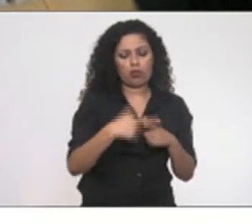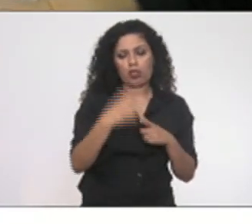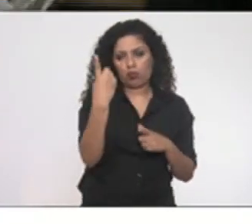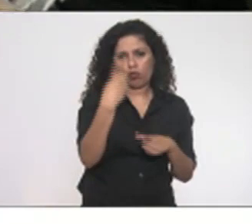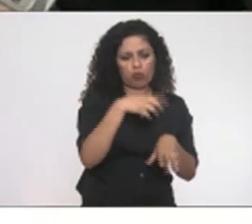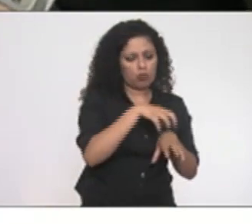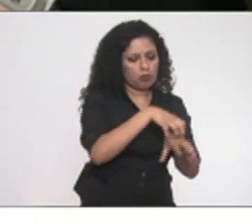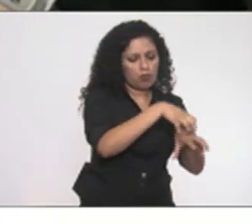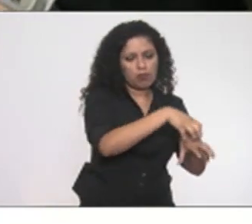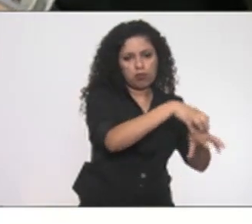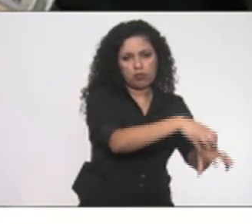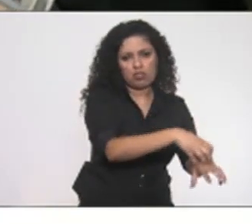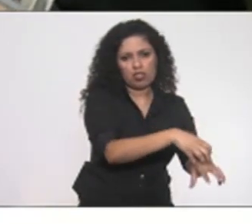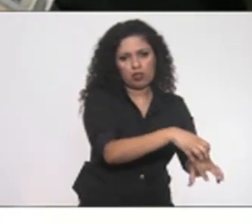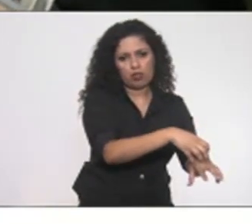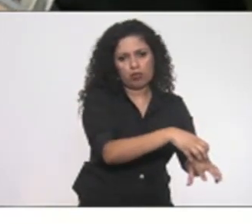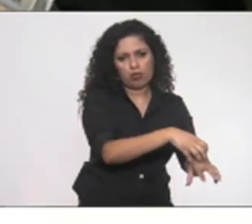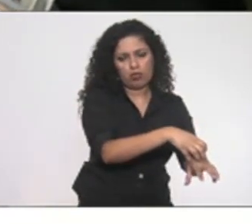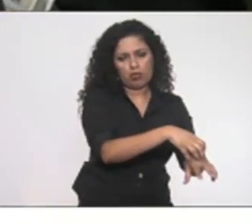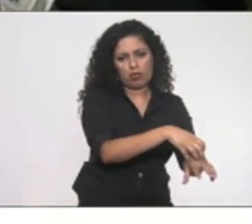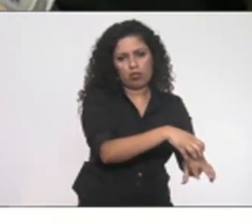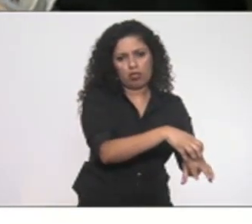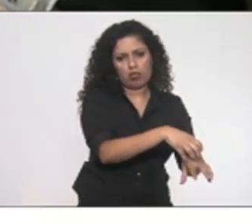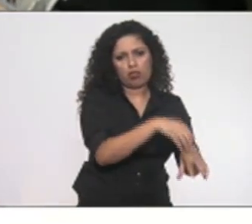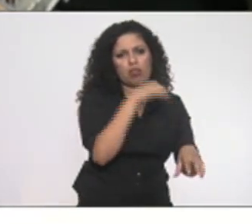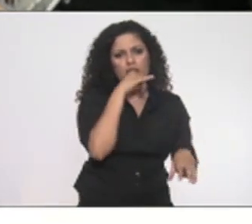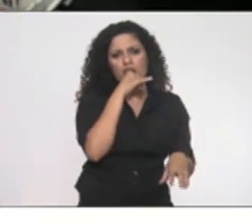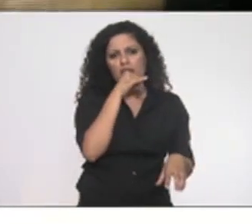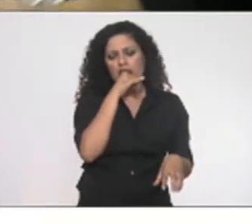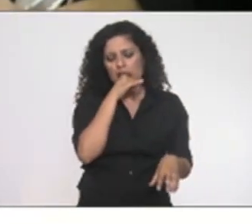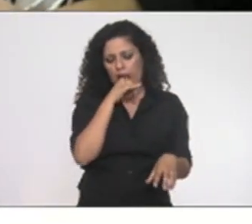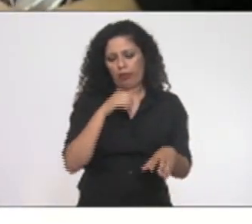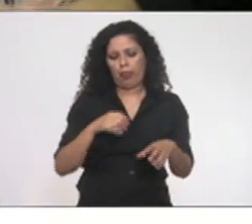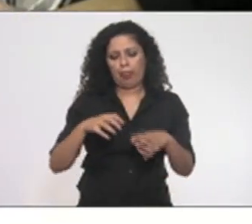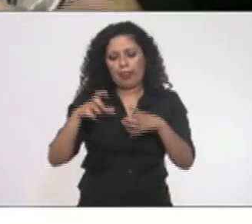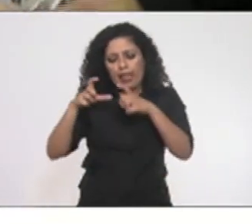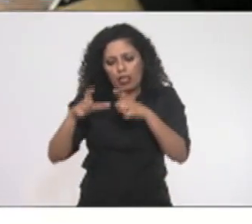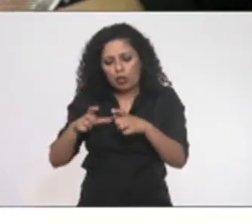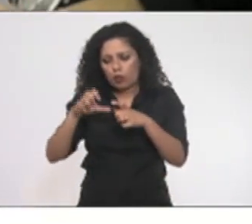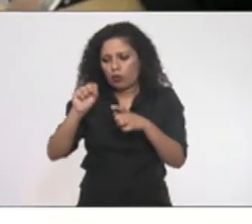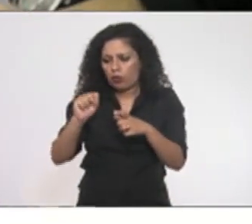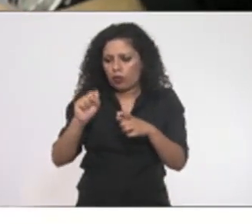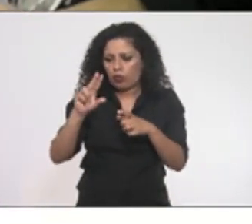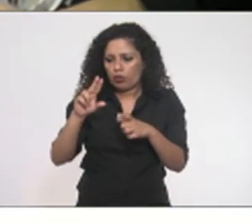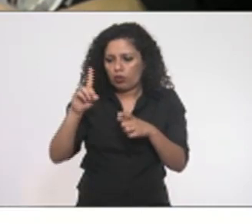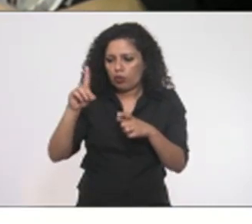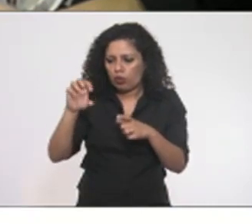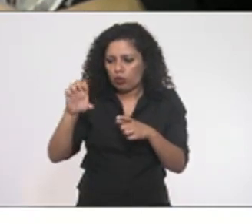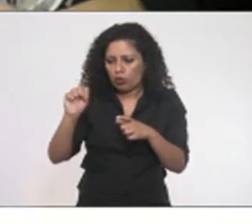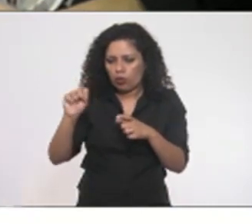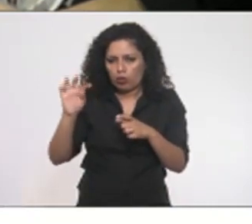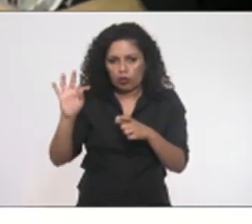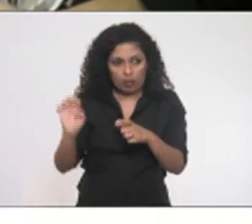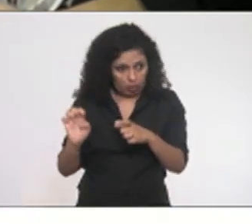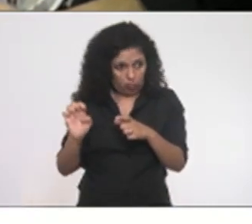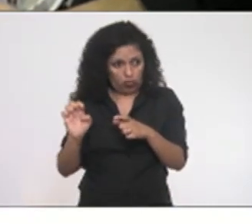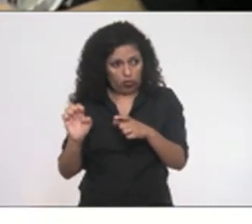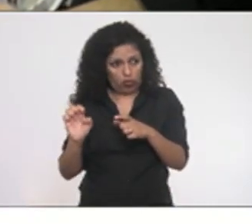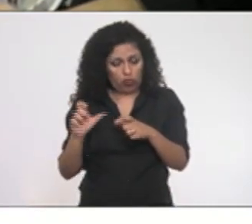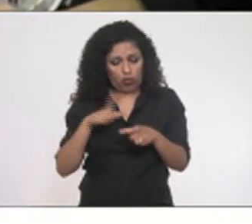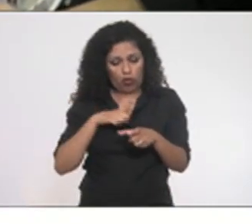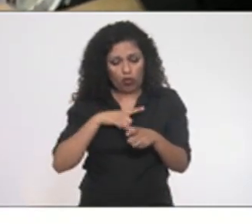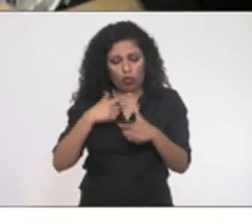ter, porque ela é passagem, por exemplo, vamos supor que a malha do Sudeste fosse passagem, então está indo muito gás do Sul para o Norte ou do Norte para o Sul.